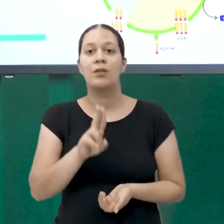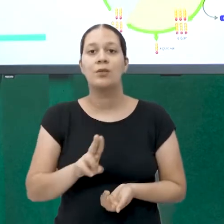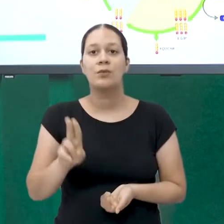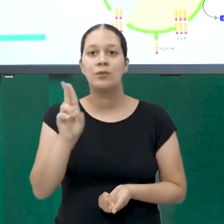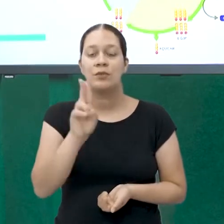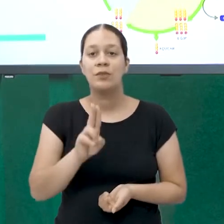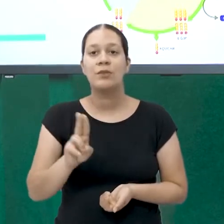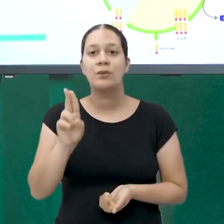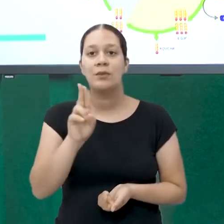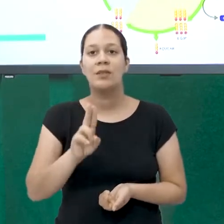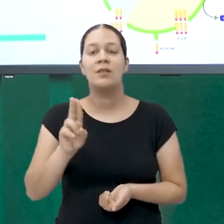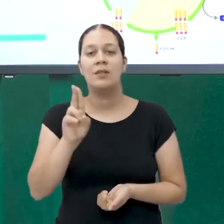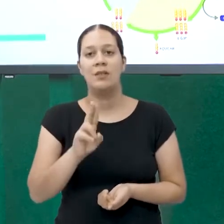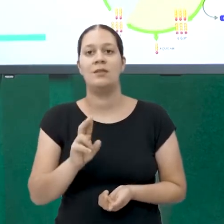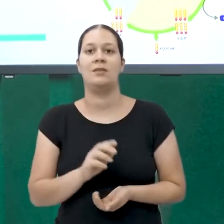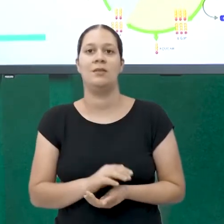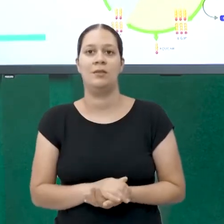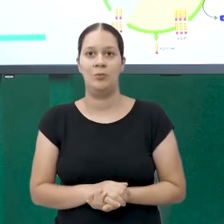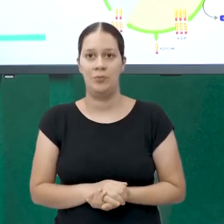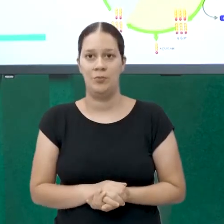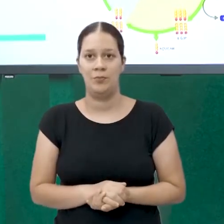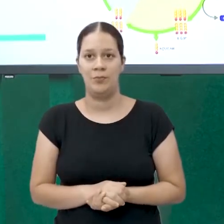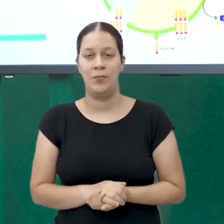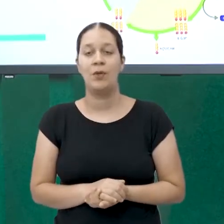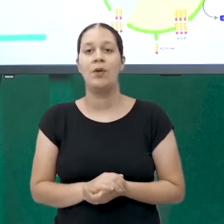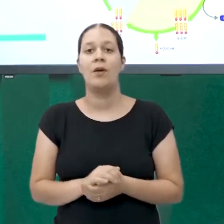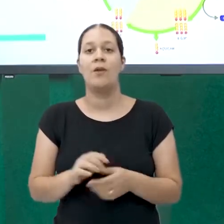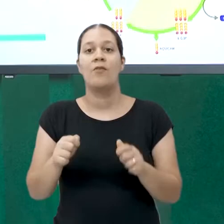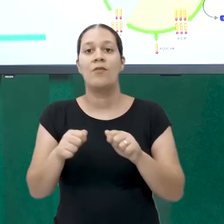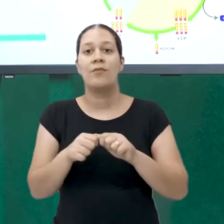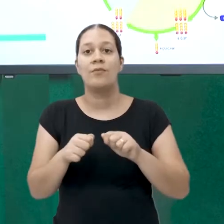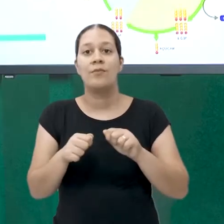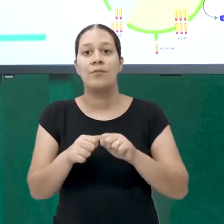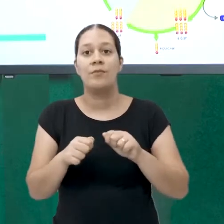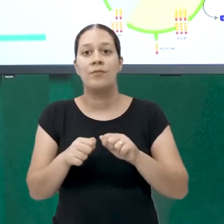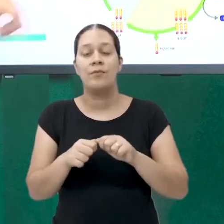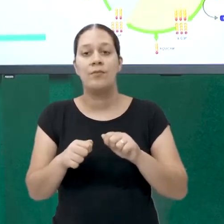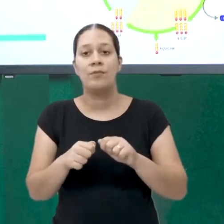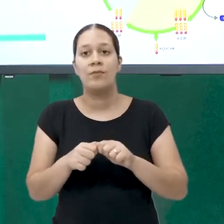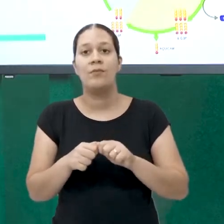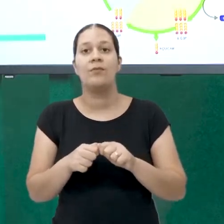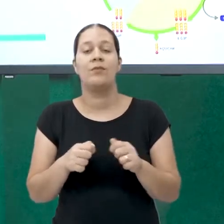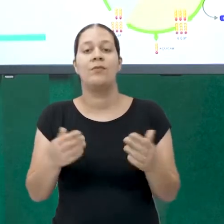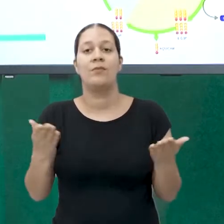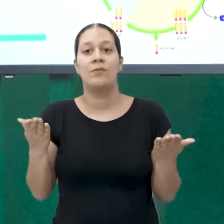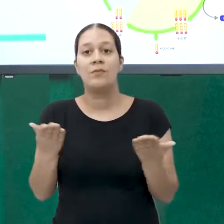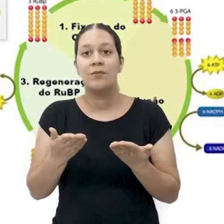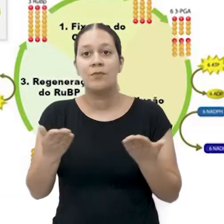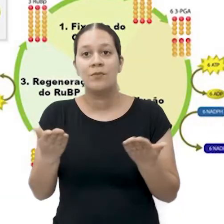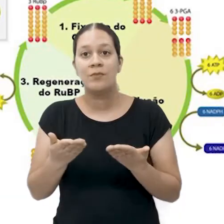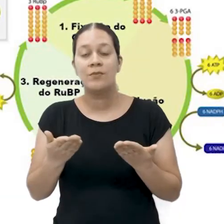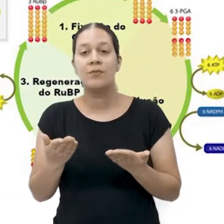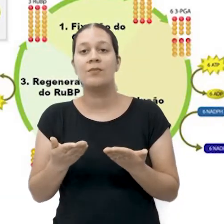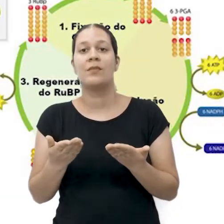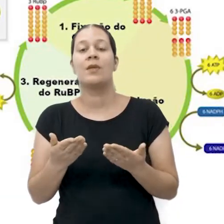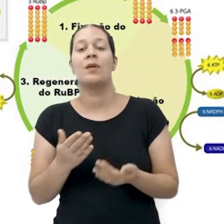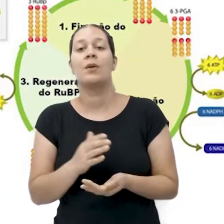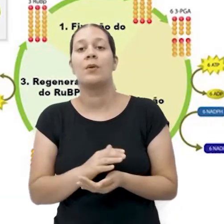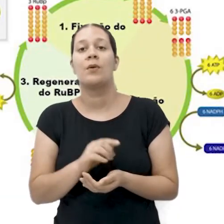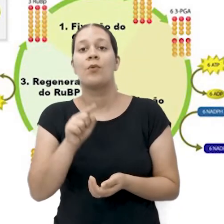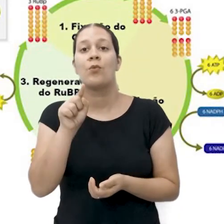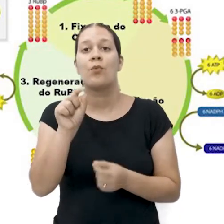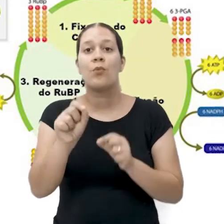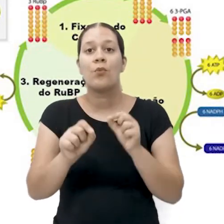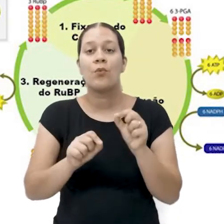você utiliza com a rubisco. Reagiu? Beleza. Vai formar, ó, PGA ou G3P